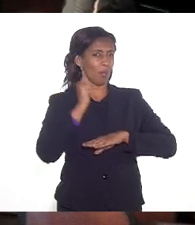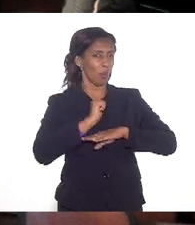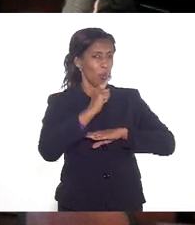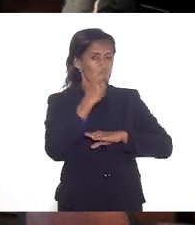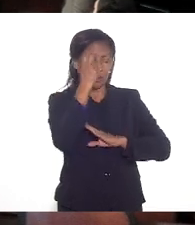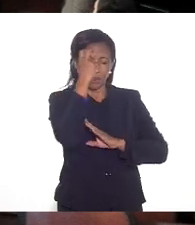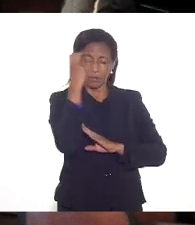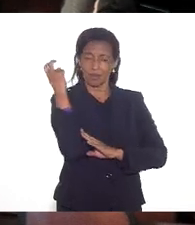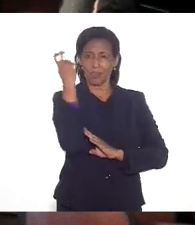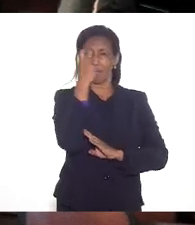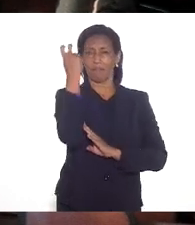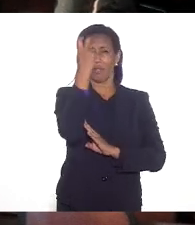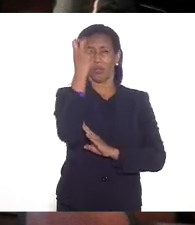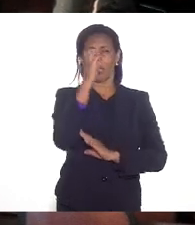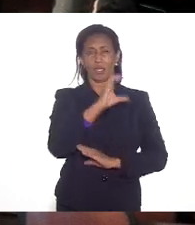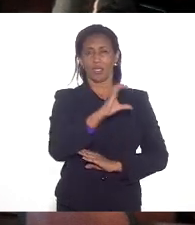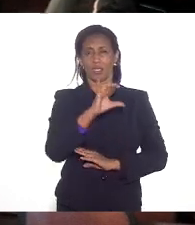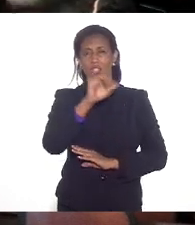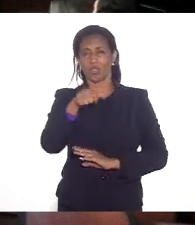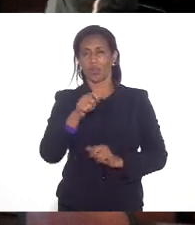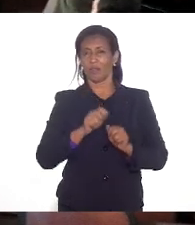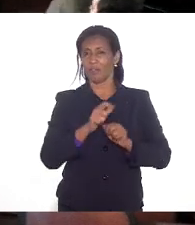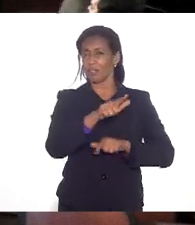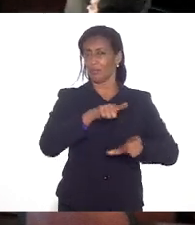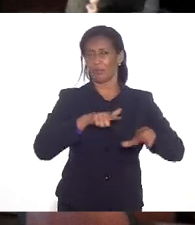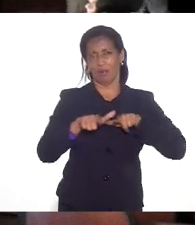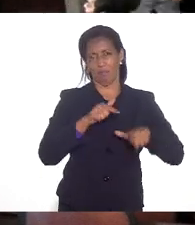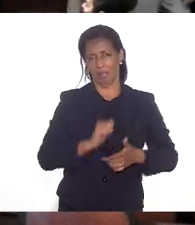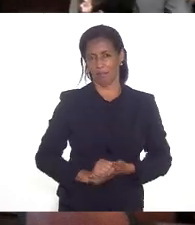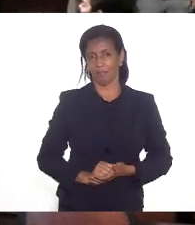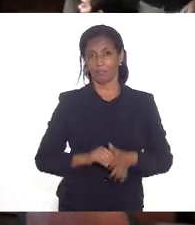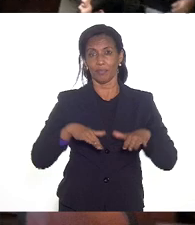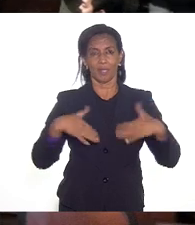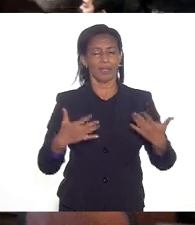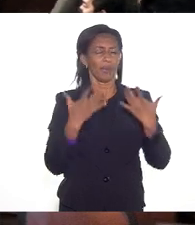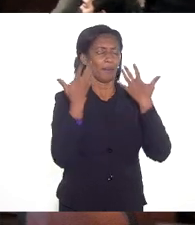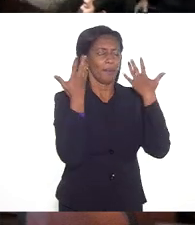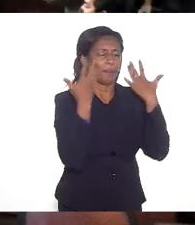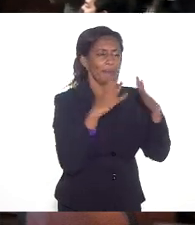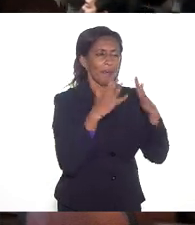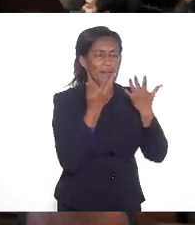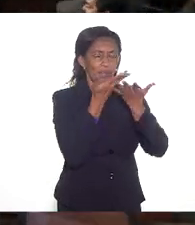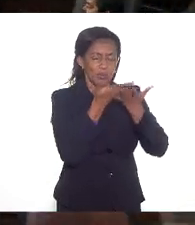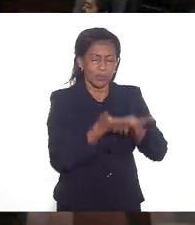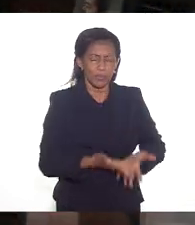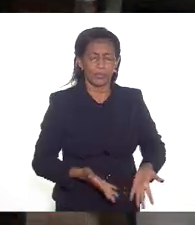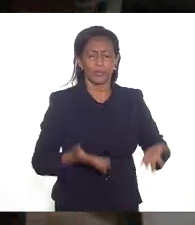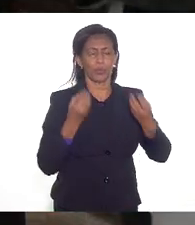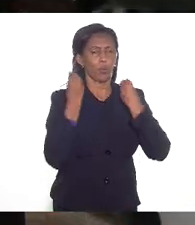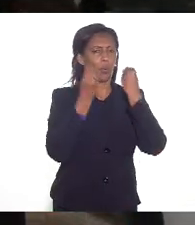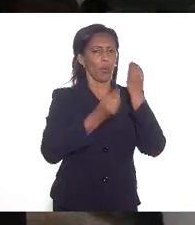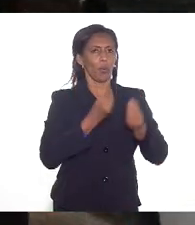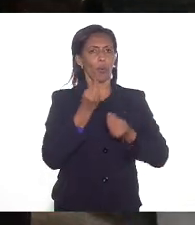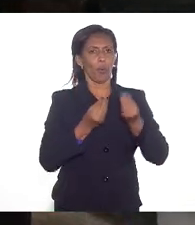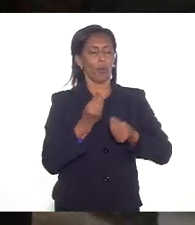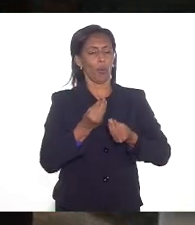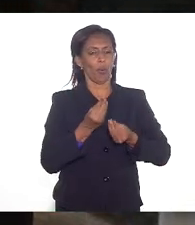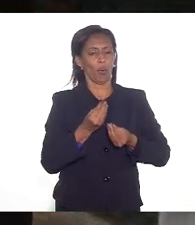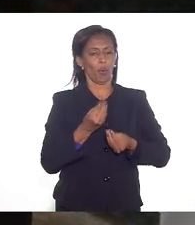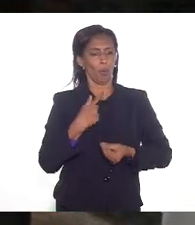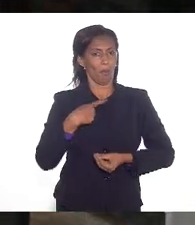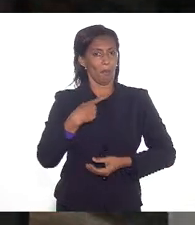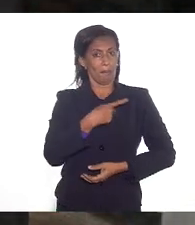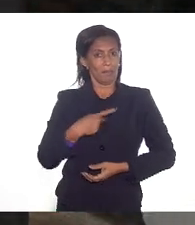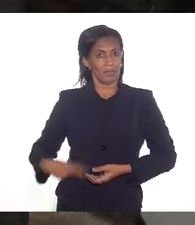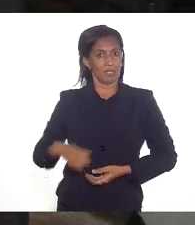com tanta sabedoria na ccj faz o seu trabalho portanto Deputado Luiz Paulo Parabéns pela linda homenagem como atual presidente